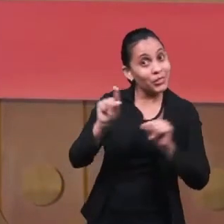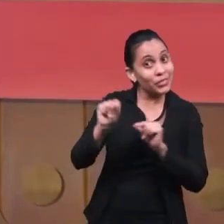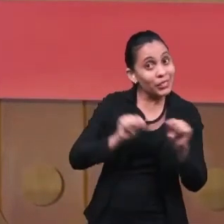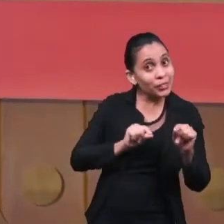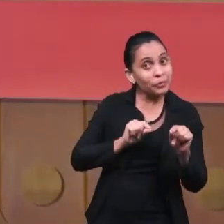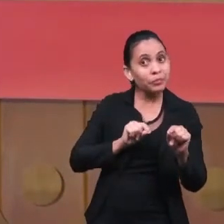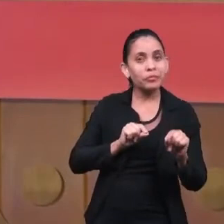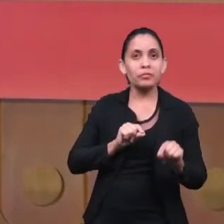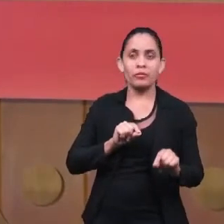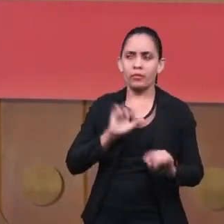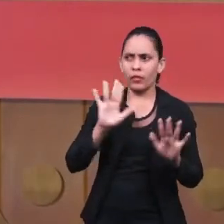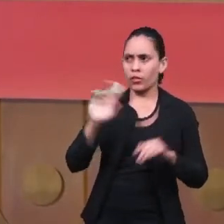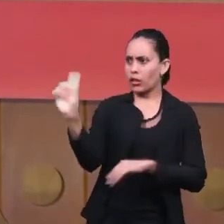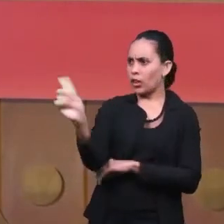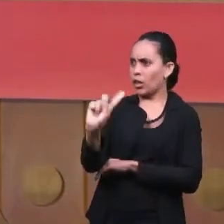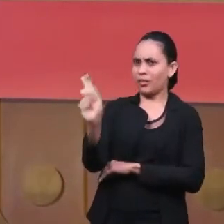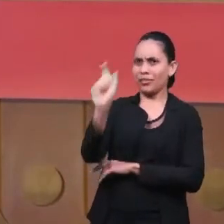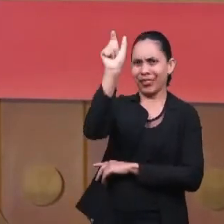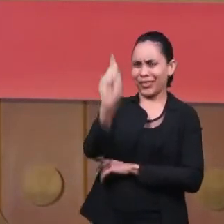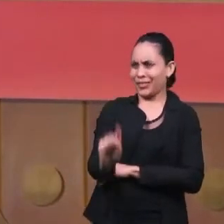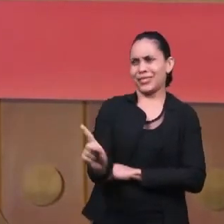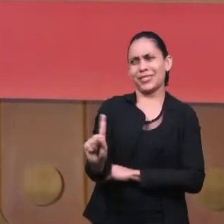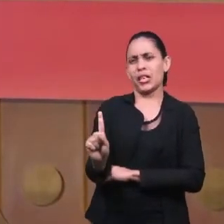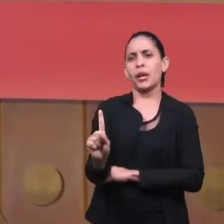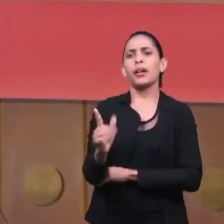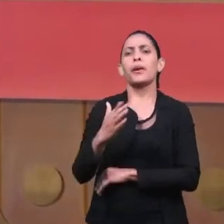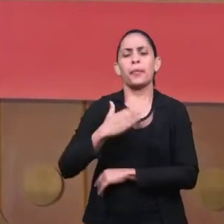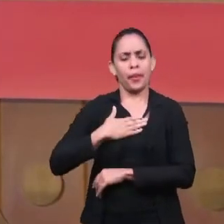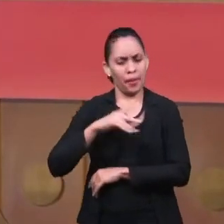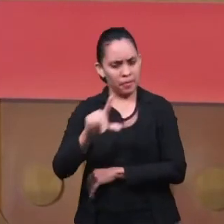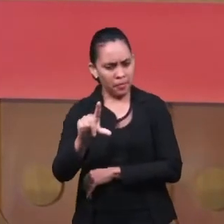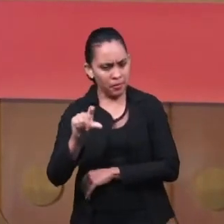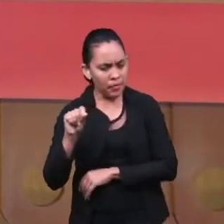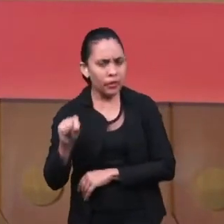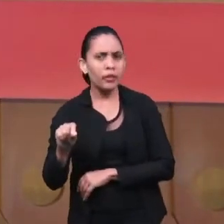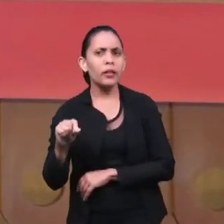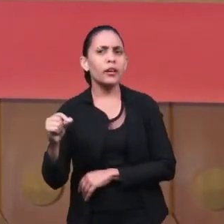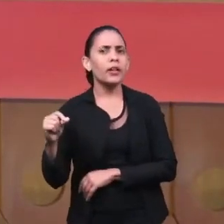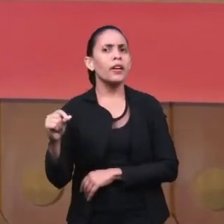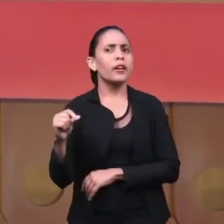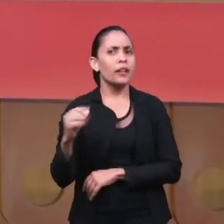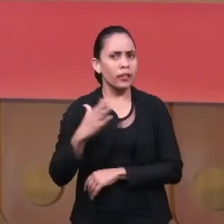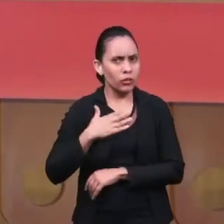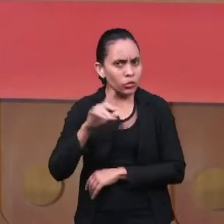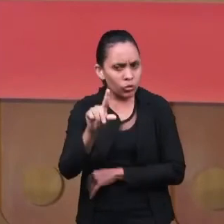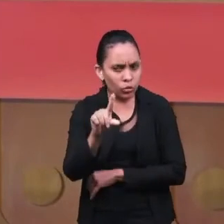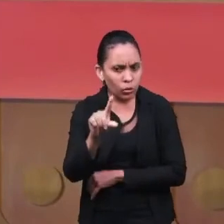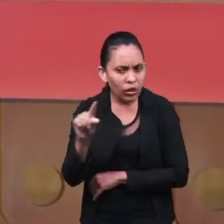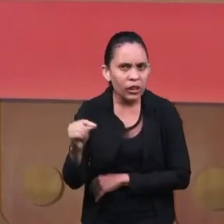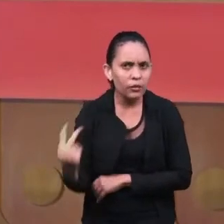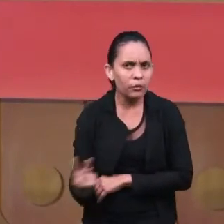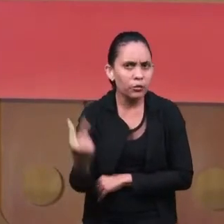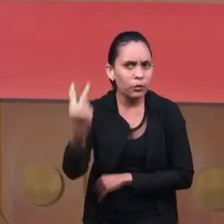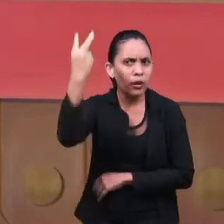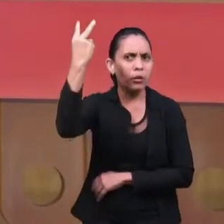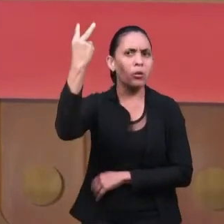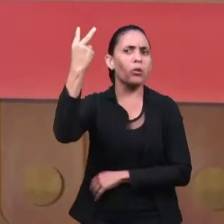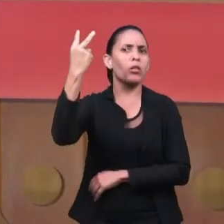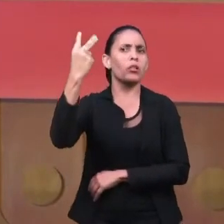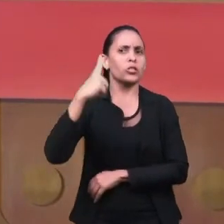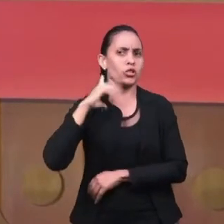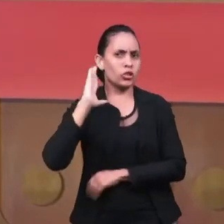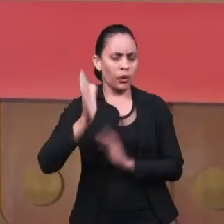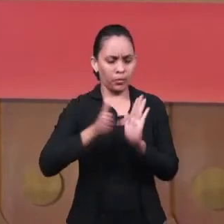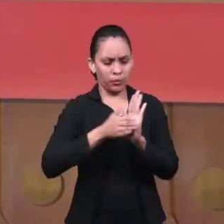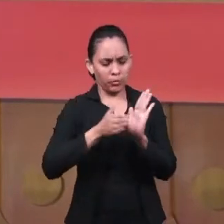esse não. E o Senhor está dizendo: olha, ele é para mim um vaso escolhido. Estava escrito no livro, estava escrito no